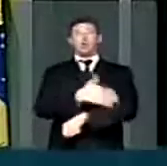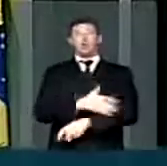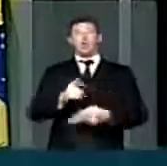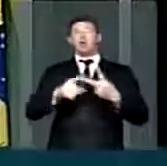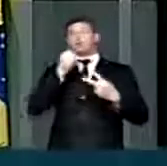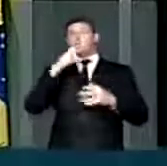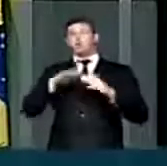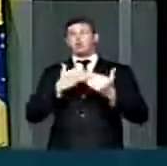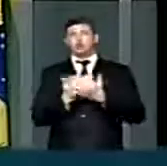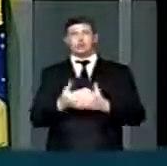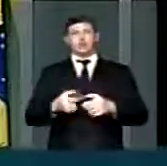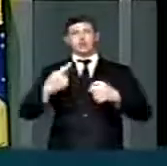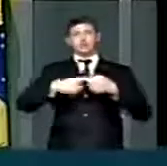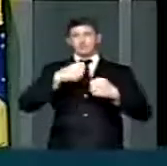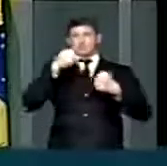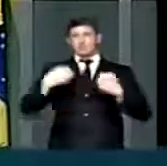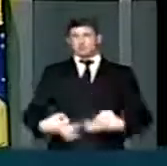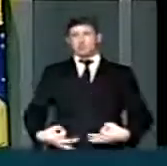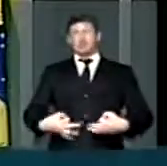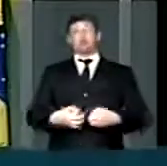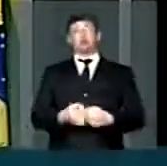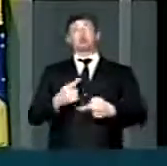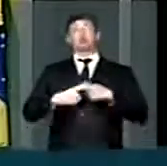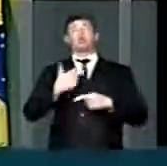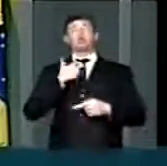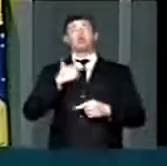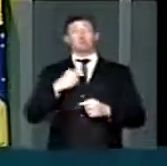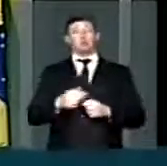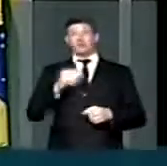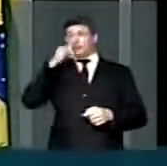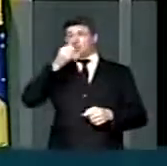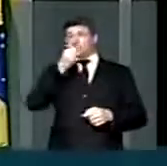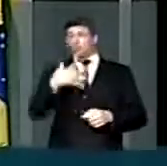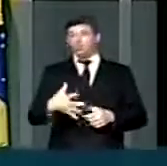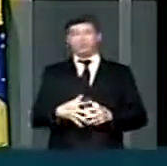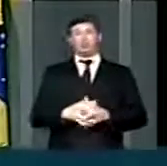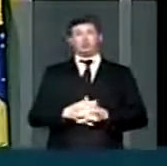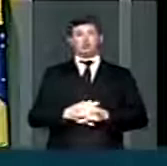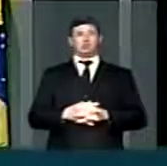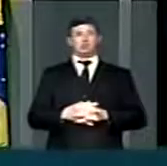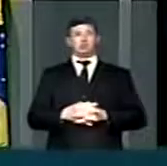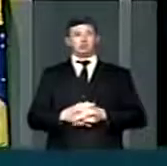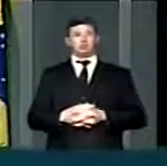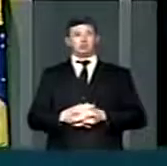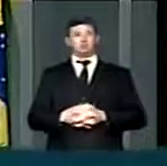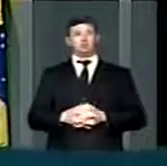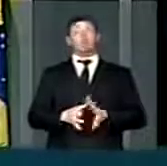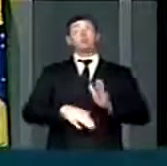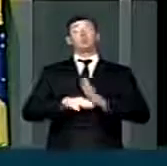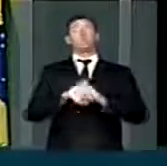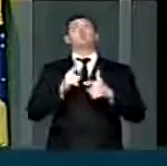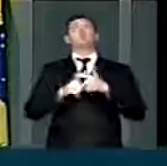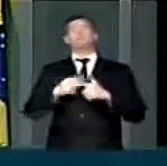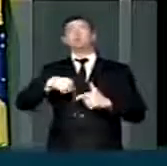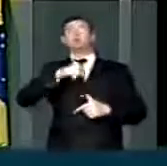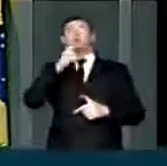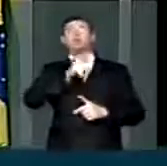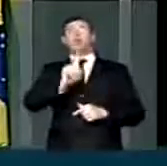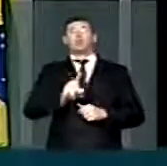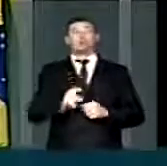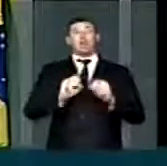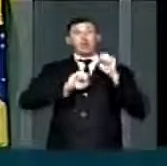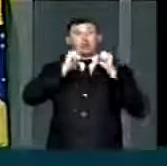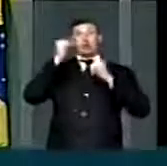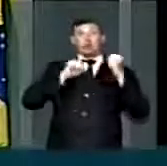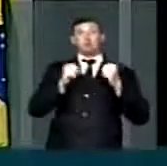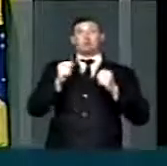escolas, cidades decentes? Por que nós não podemos ter energia de qualidade? Tudo isso, por que nós não podemos ter uma